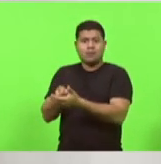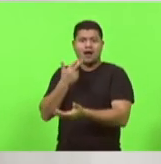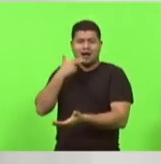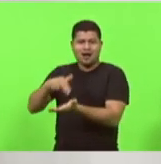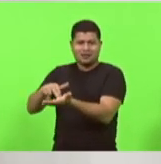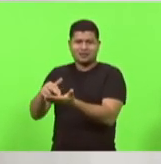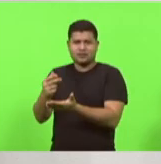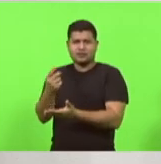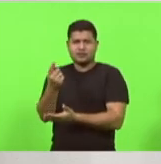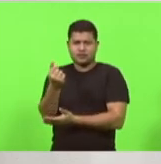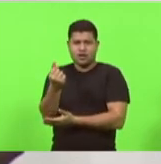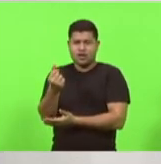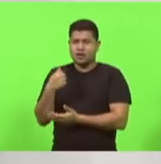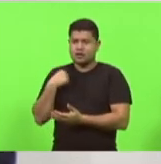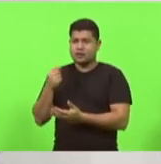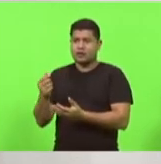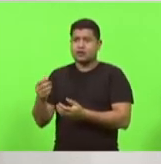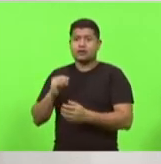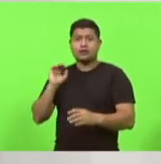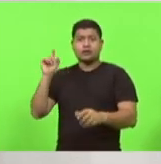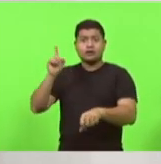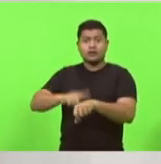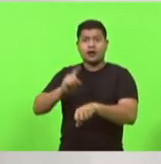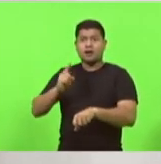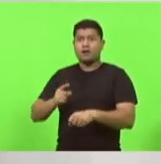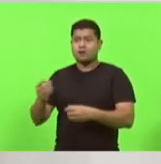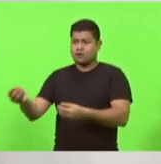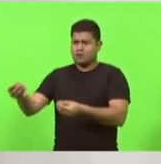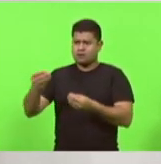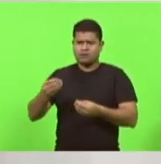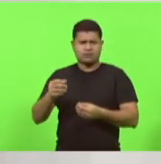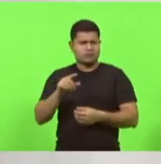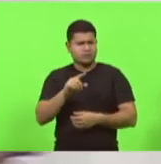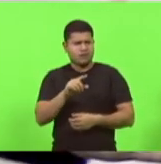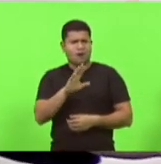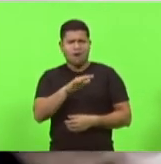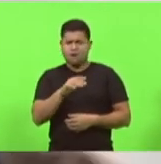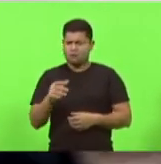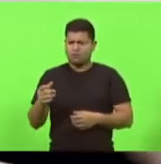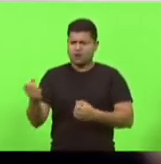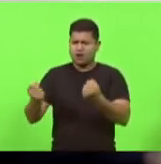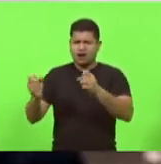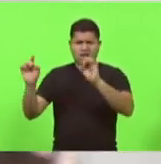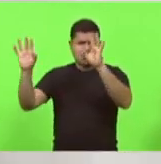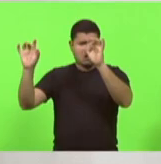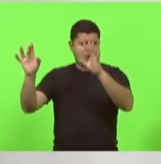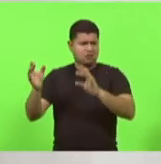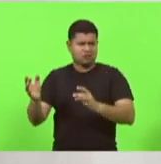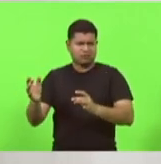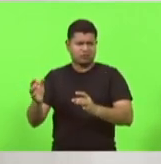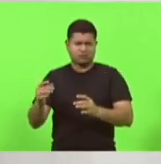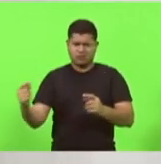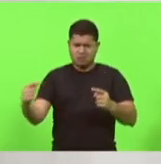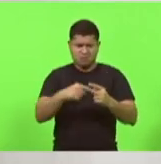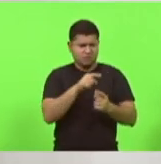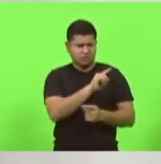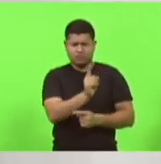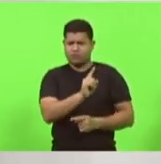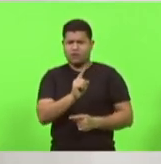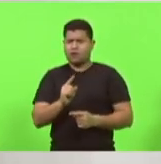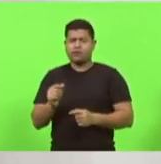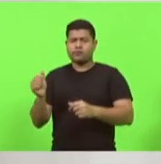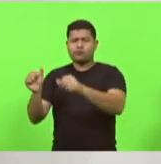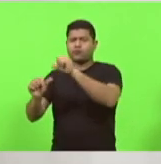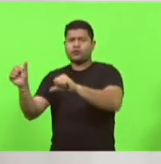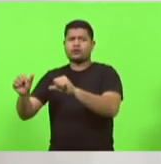diz, não, mas esse carro é muito bom para você receber. Vamos entregar um carrinho mais velho para ti, está